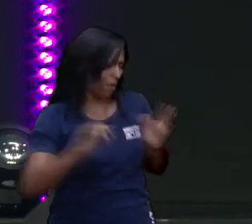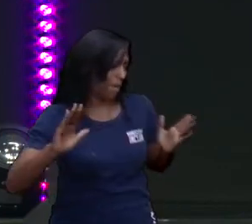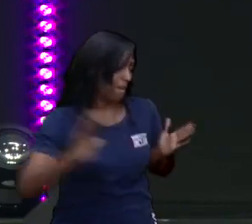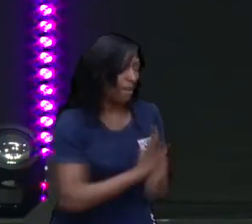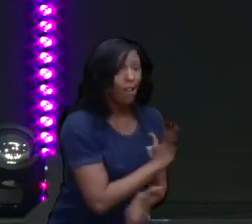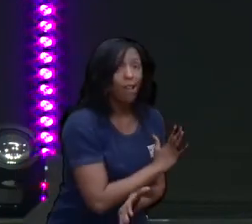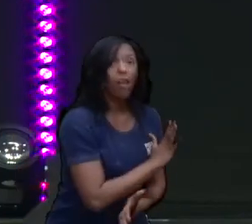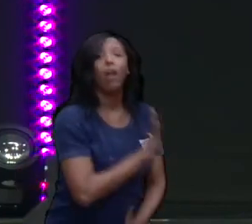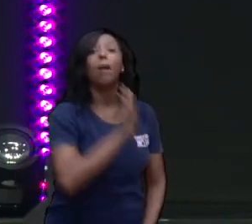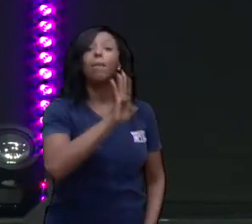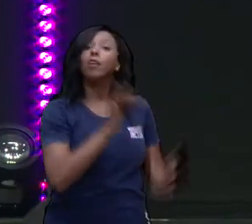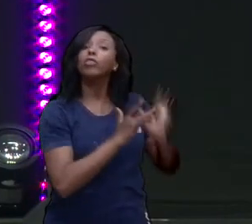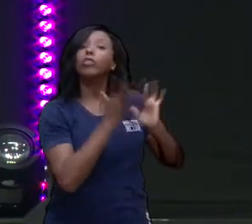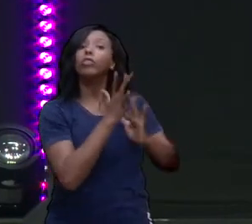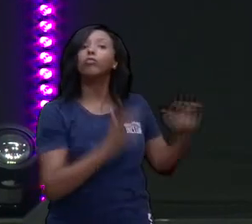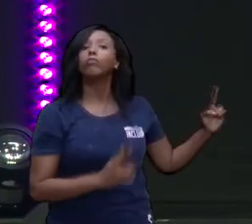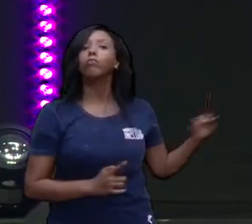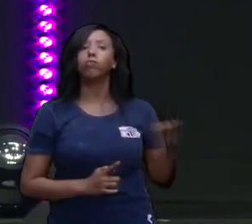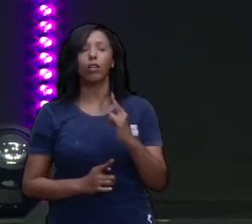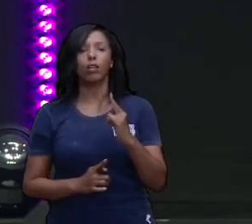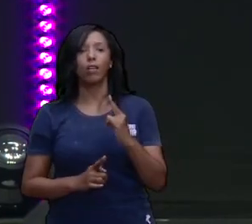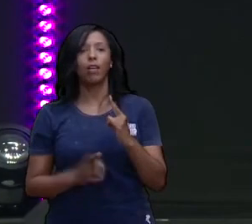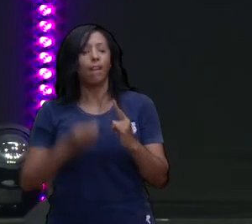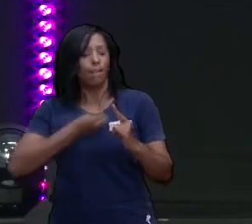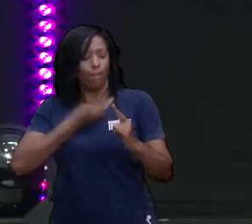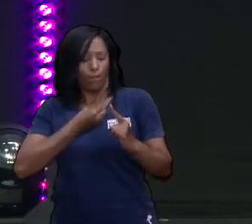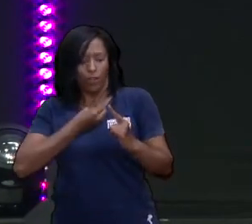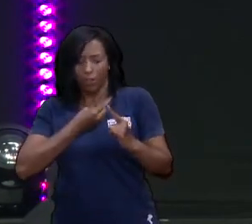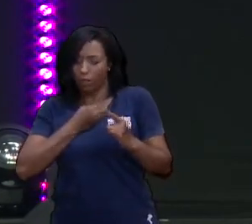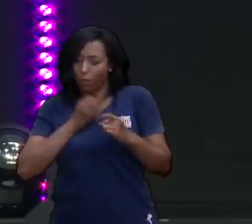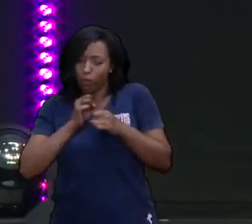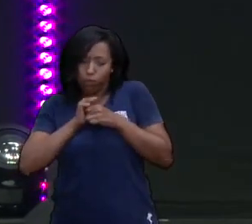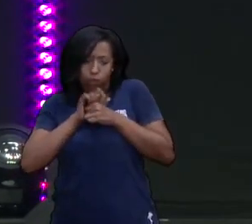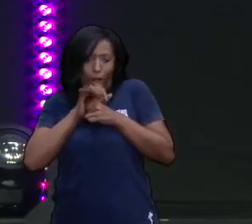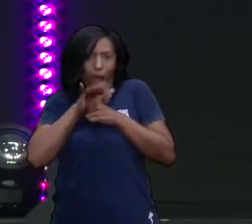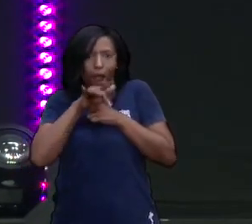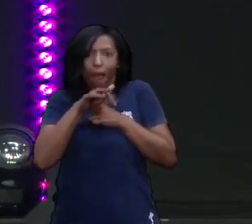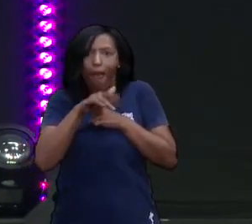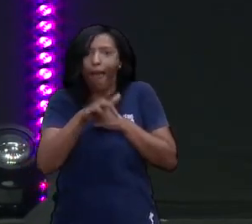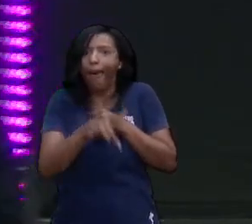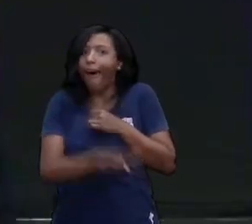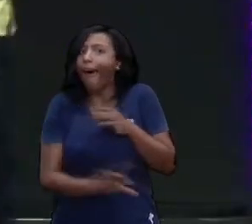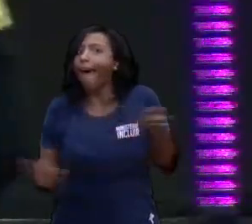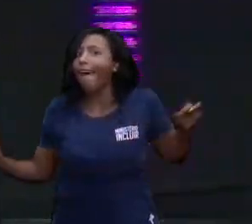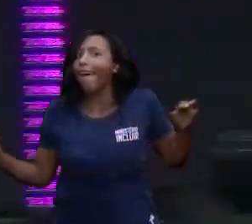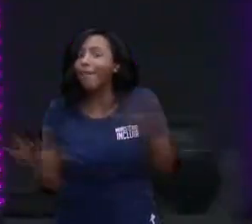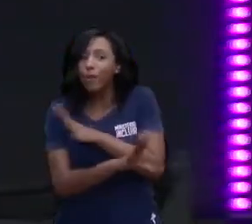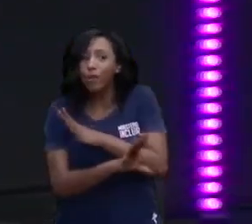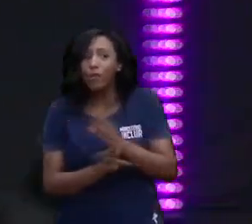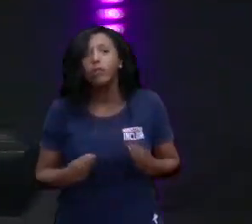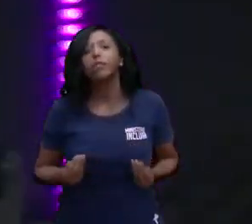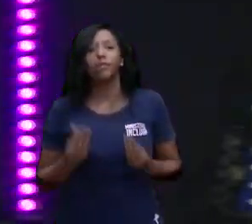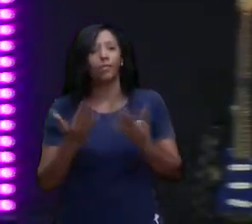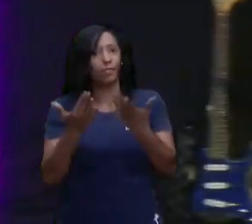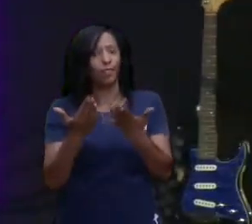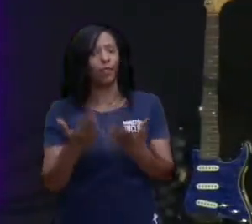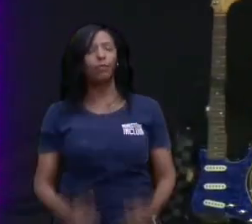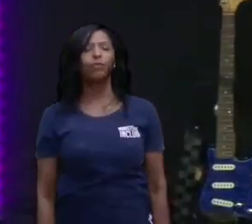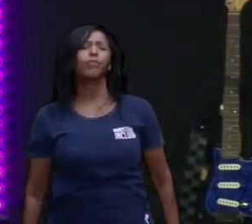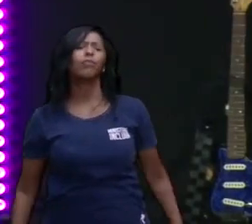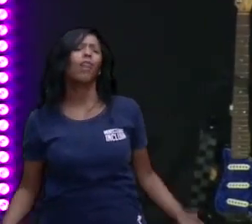e o nosso Cristo tem abundância para gente agora Repete comigo uma